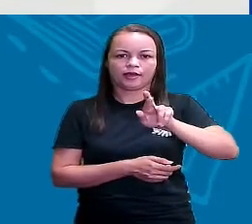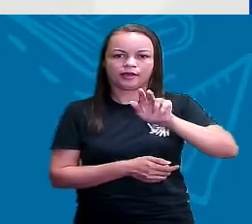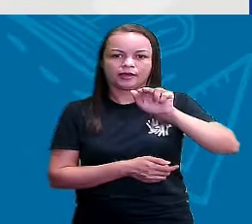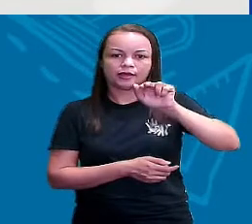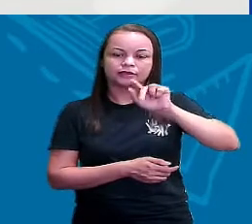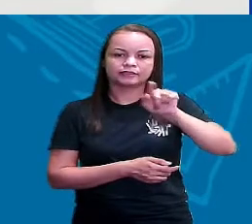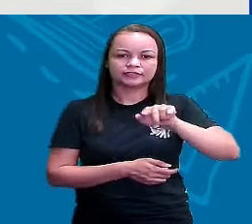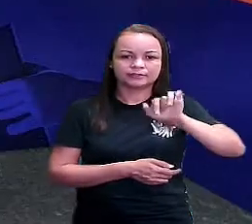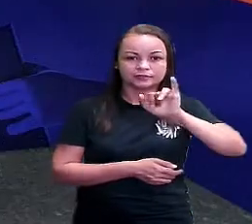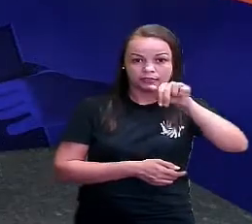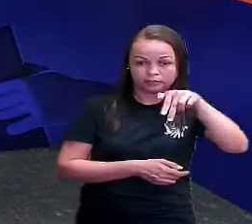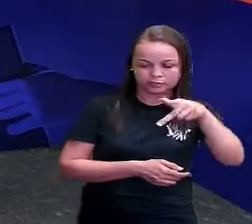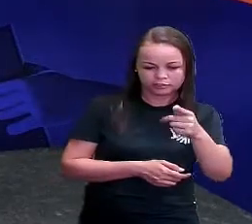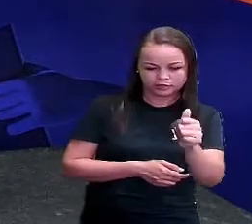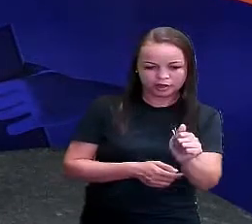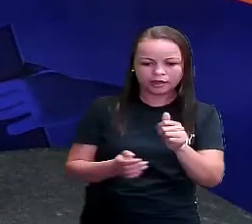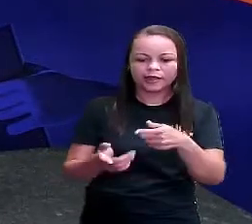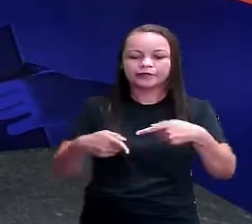Olha só.